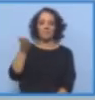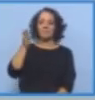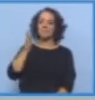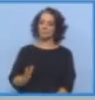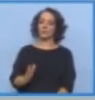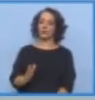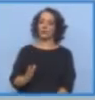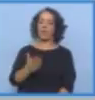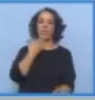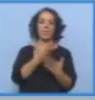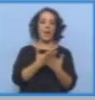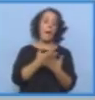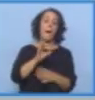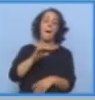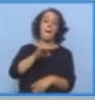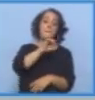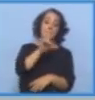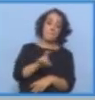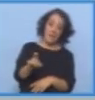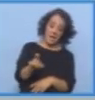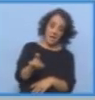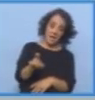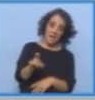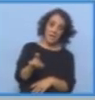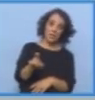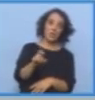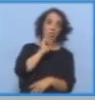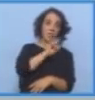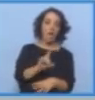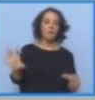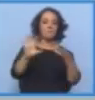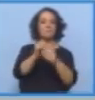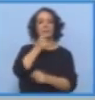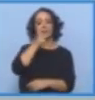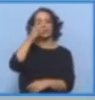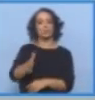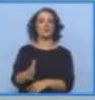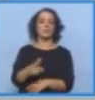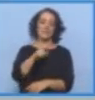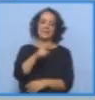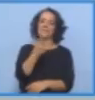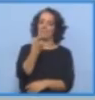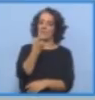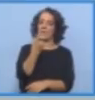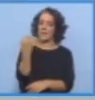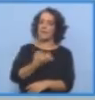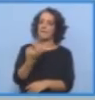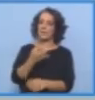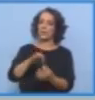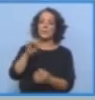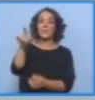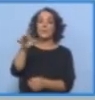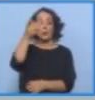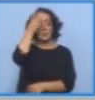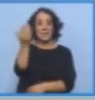paz, ou a paz semeia-se com a justiça, porque é muitas vezes isso que falta. Essa é que é a questão fundamental. Comentário breve,